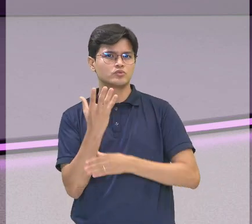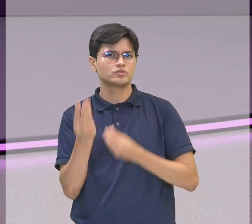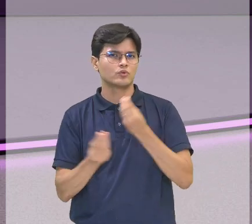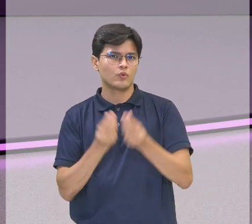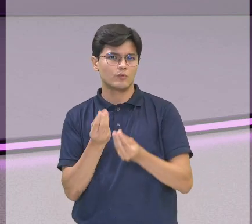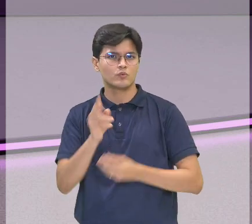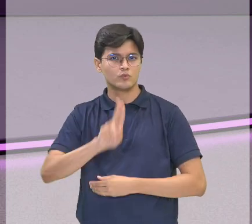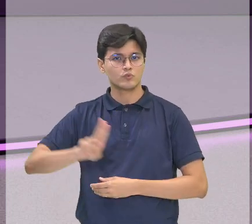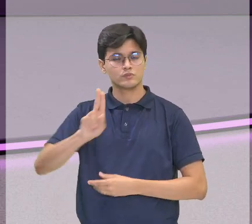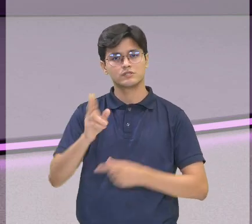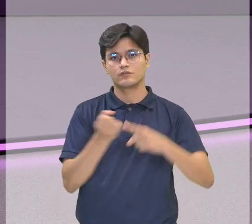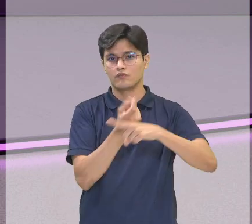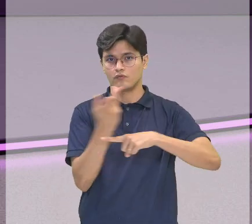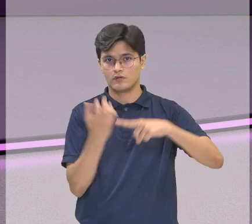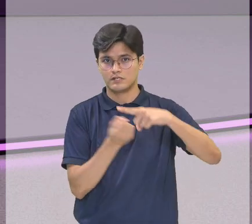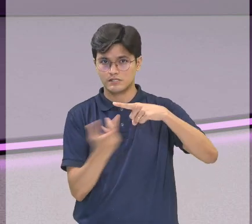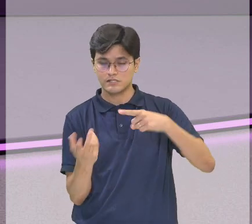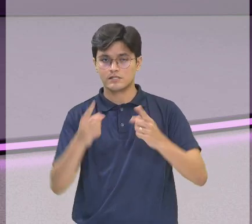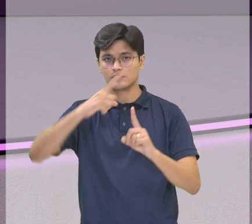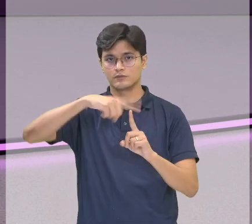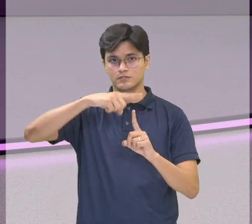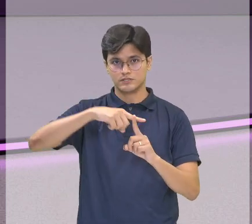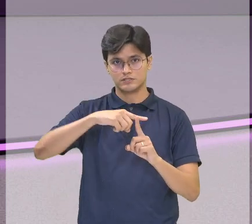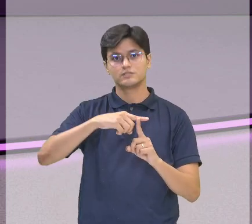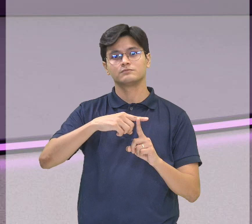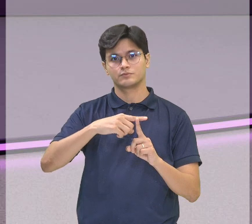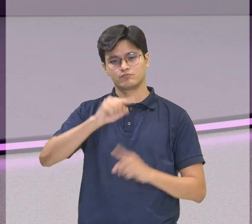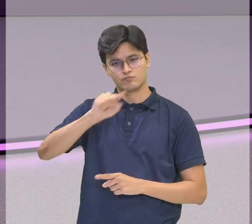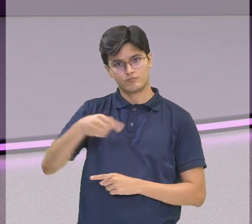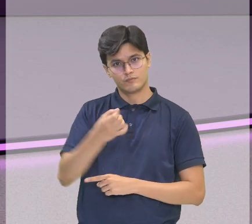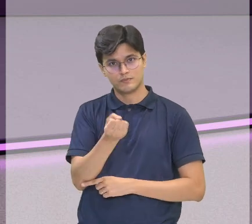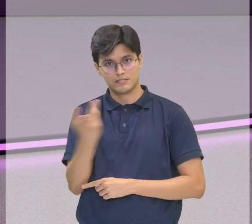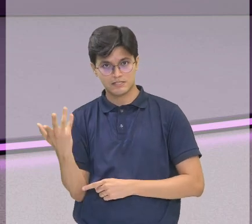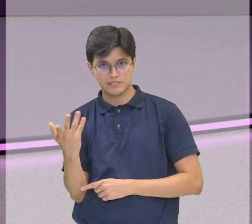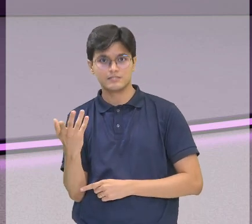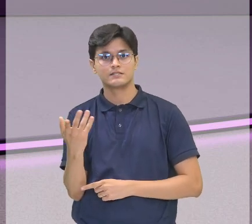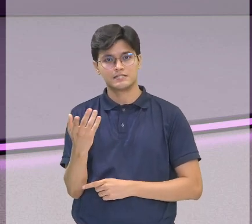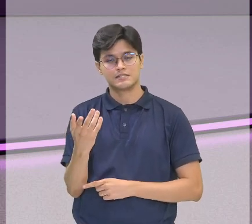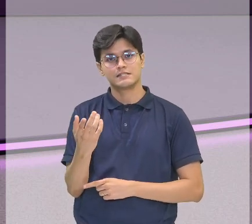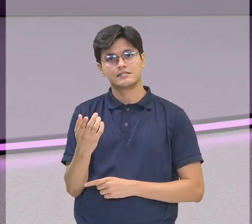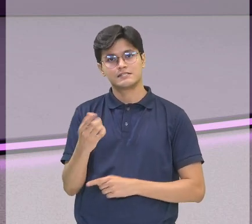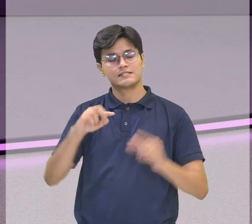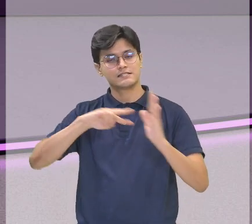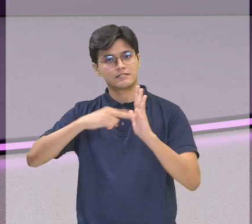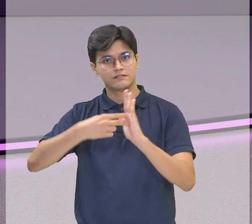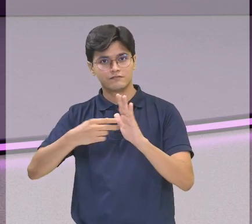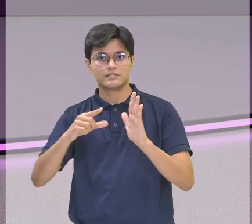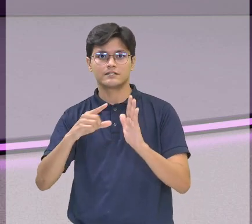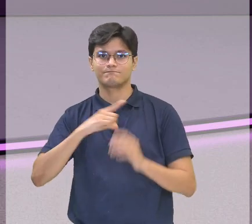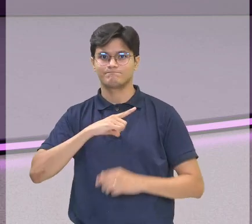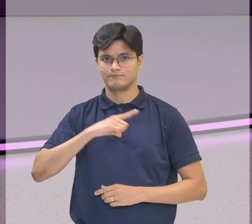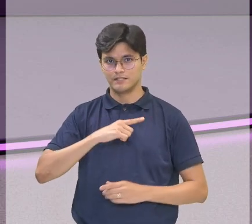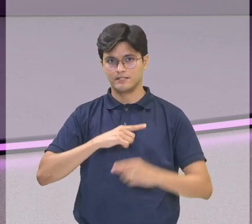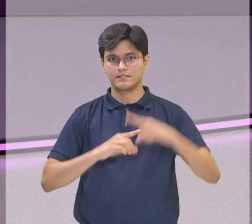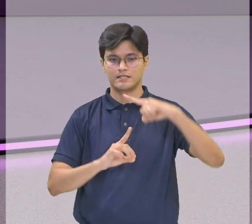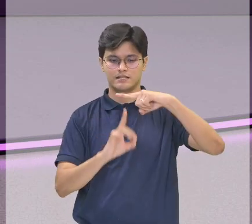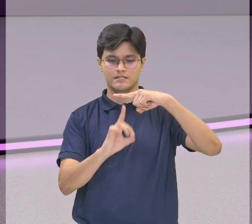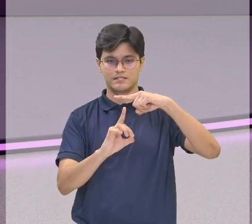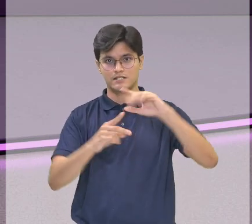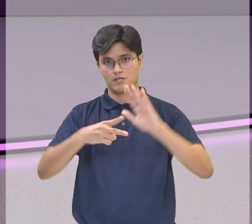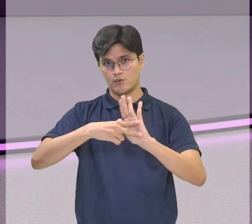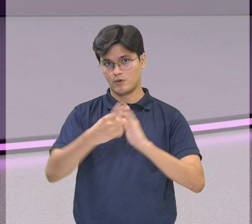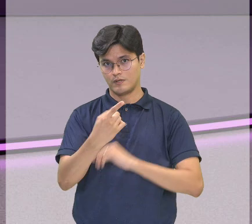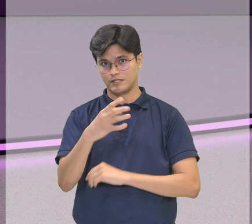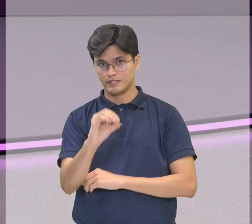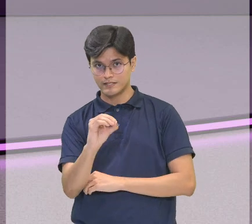decimais, né? Toda fração que o denominador é uma potência de 10, né, com o expoente natural. Então, toda vez que eu